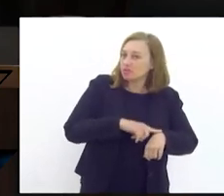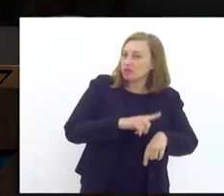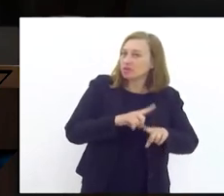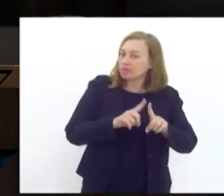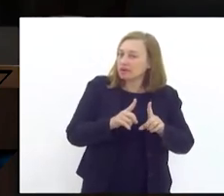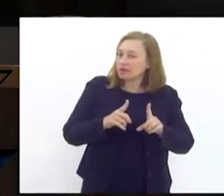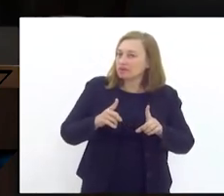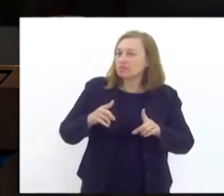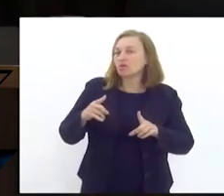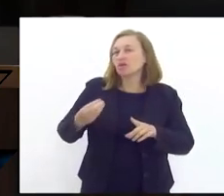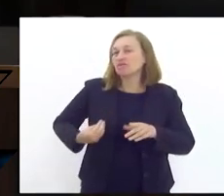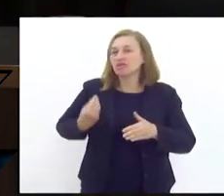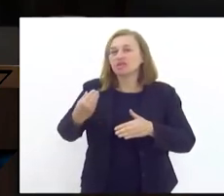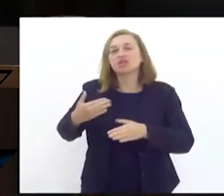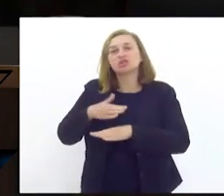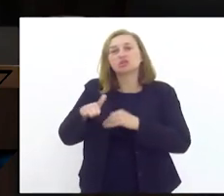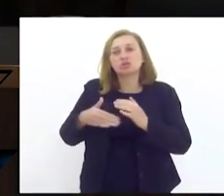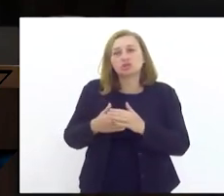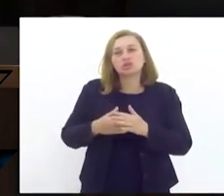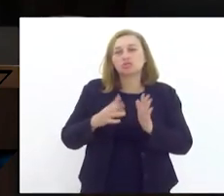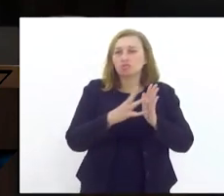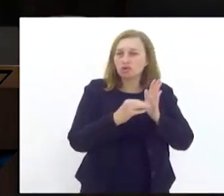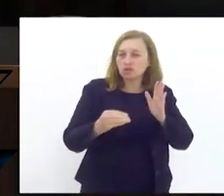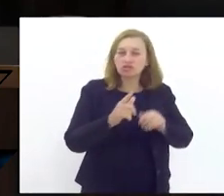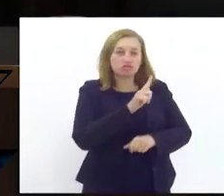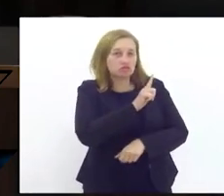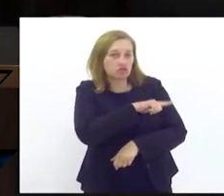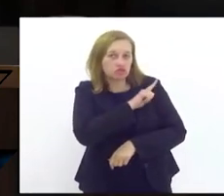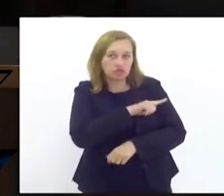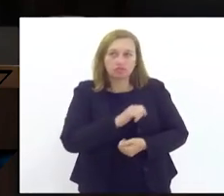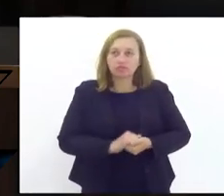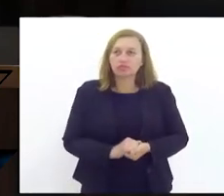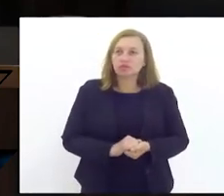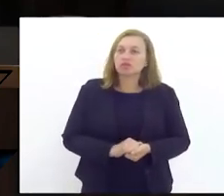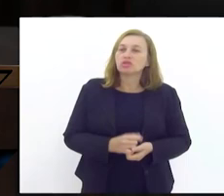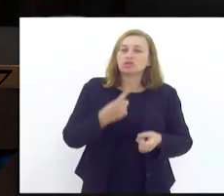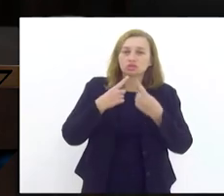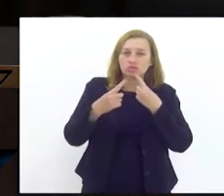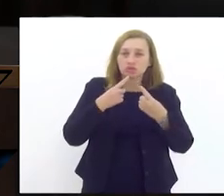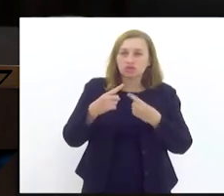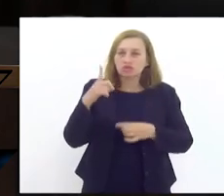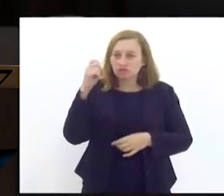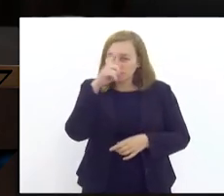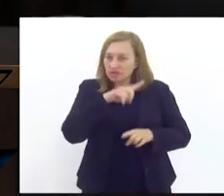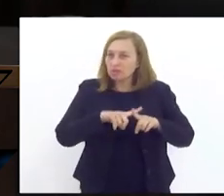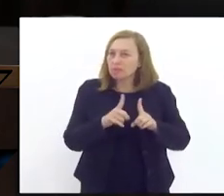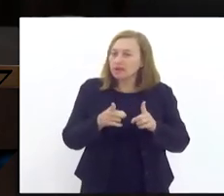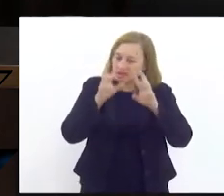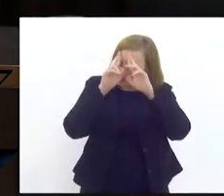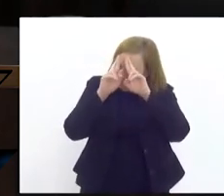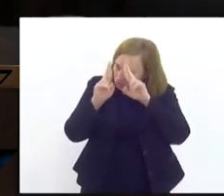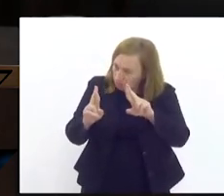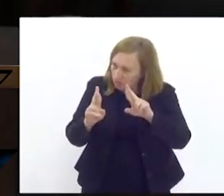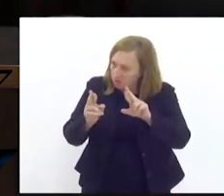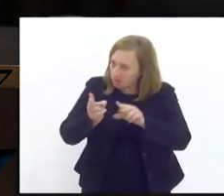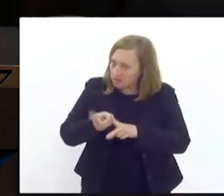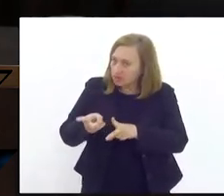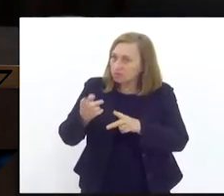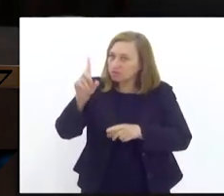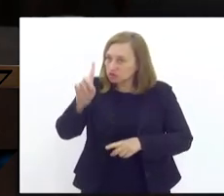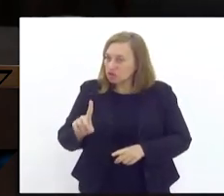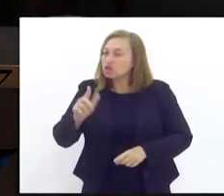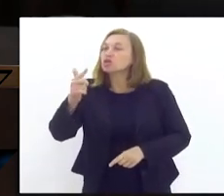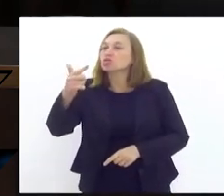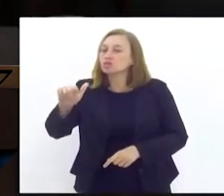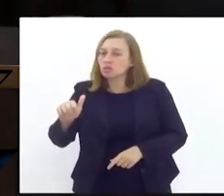debates para uma vida toda e para o modelo de gestão estaremos fazendo debates duríssimos mas respeitaremos sempre o direito do